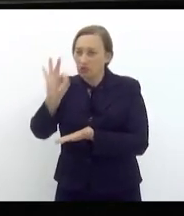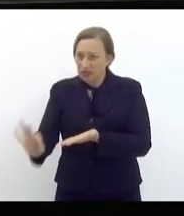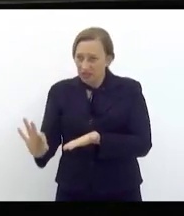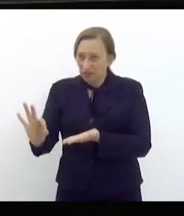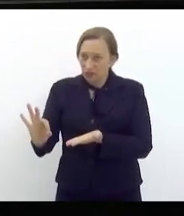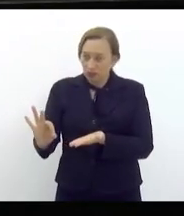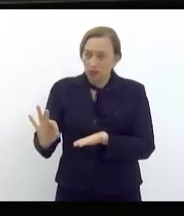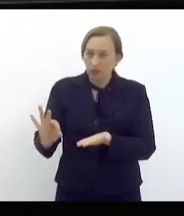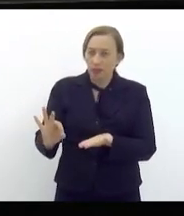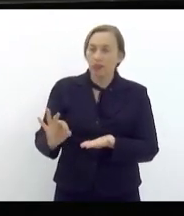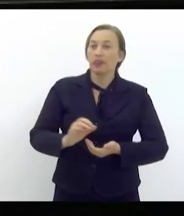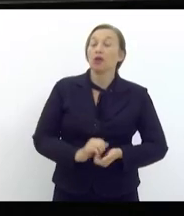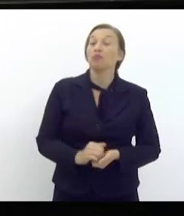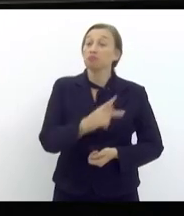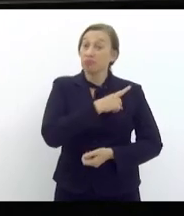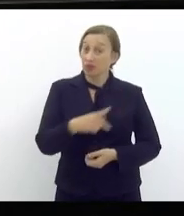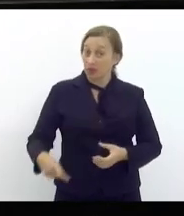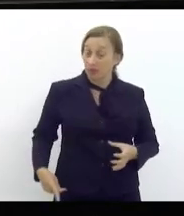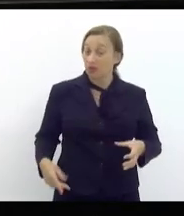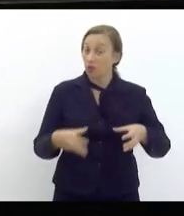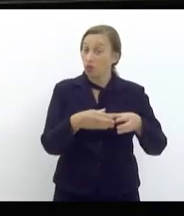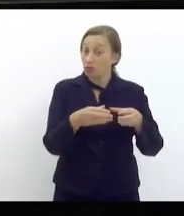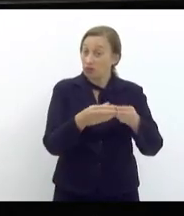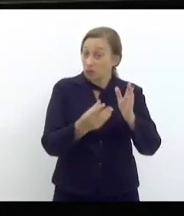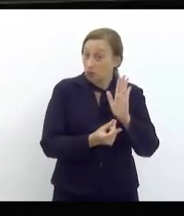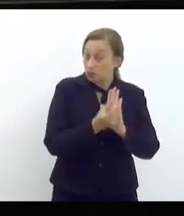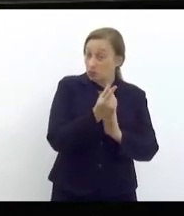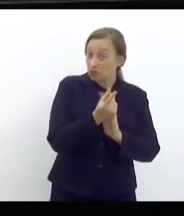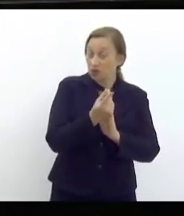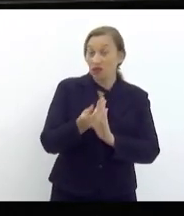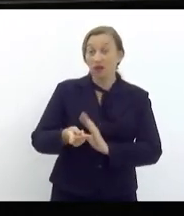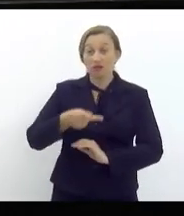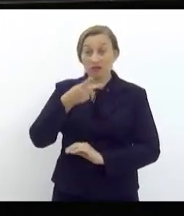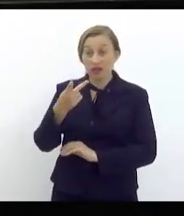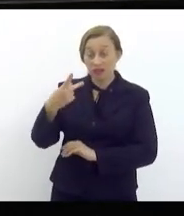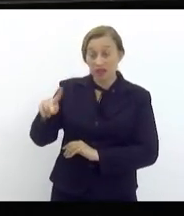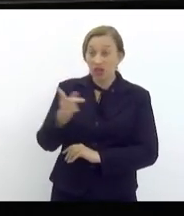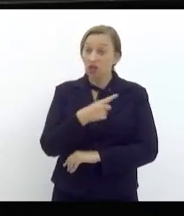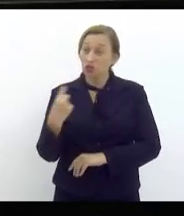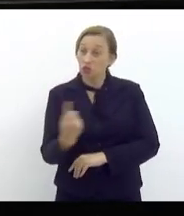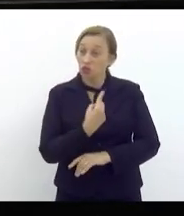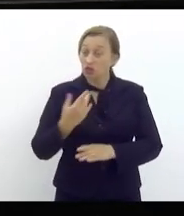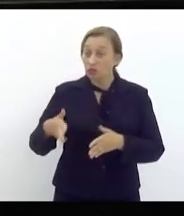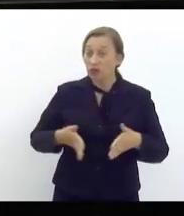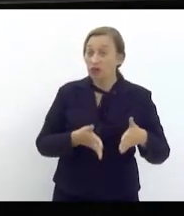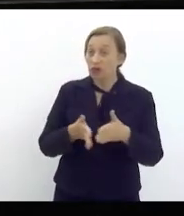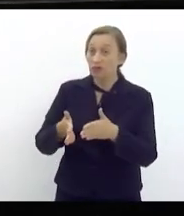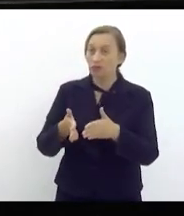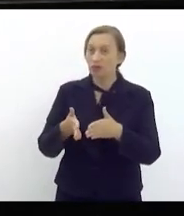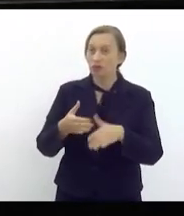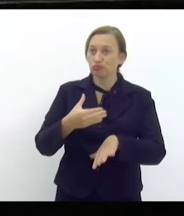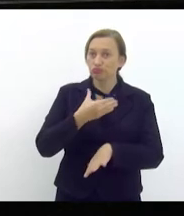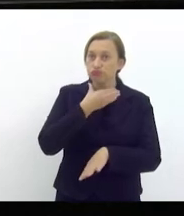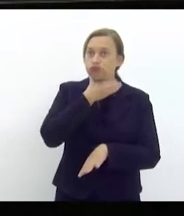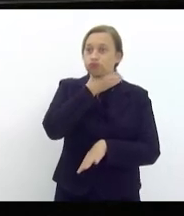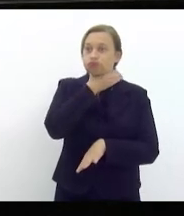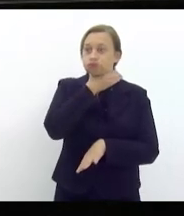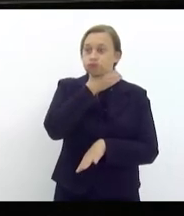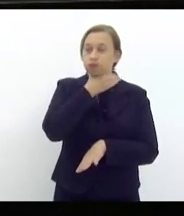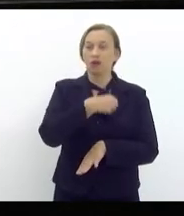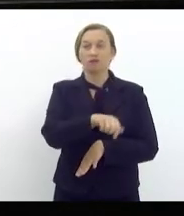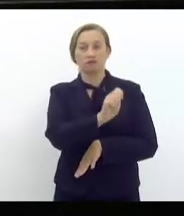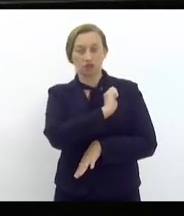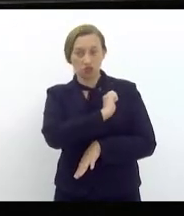salientou o presidente da comissão de orçamento em seu parecer, nós estamos a caminho de um estrangulamento fiscal.